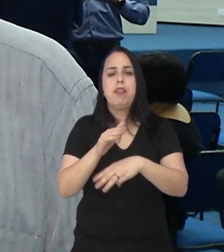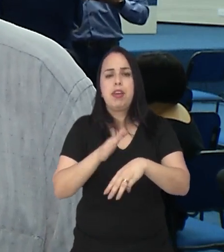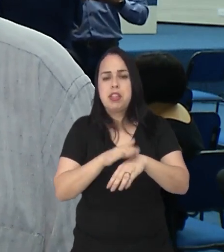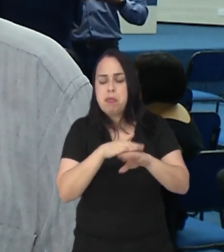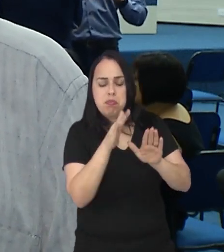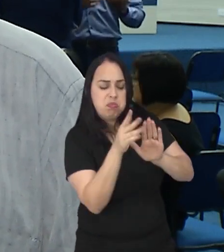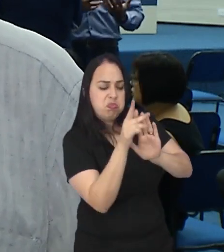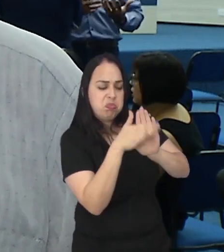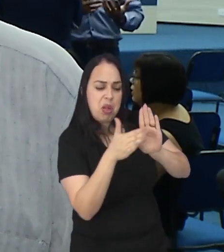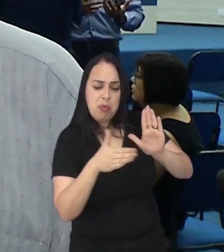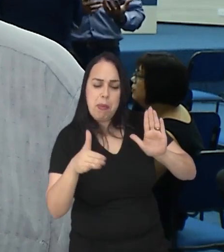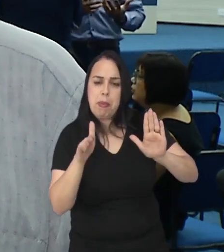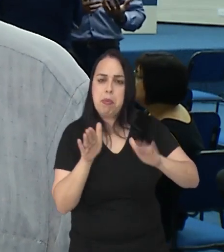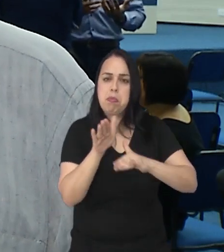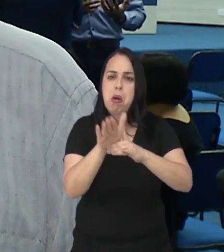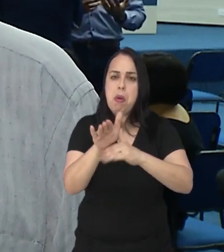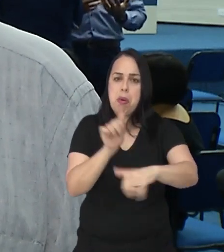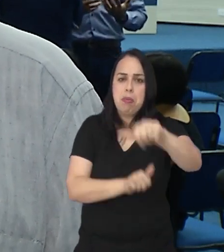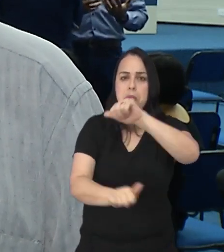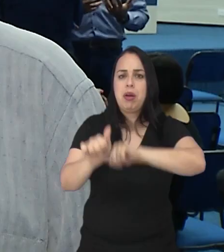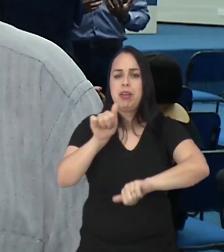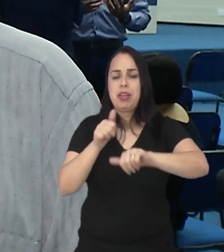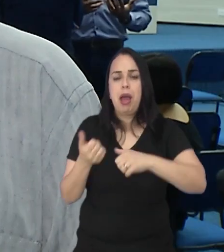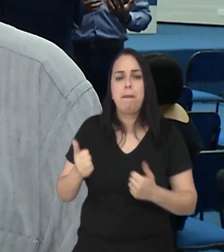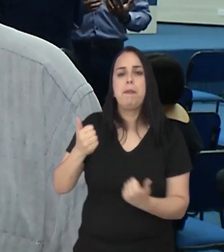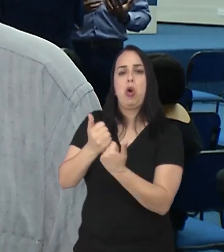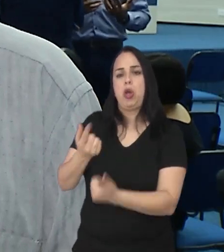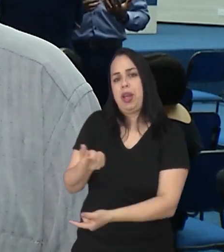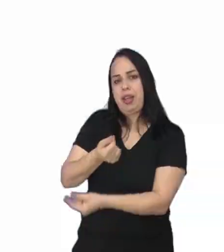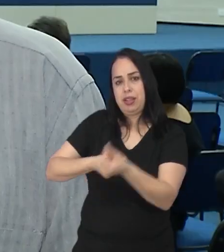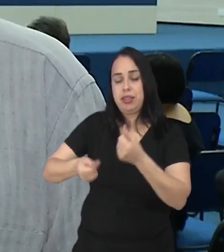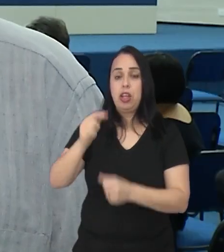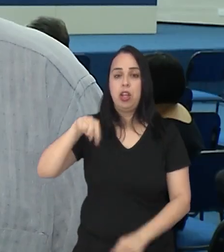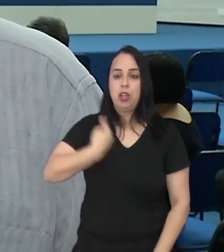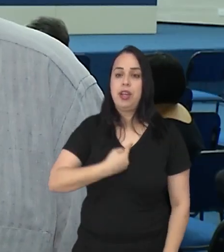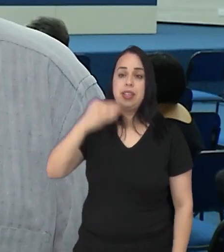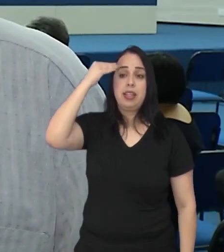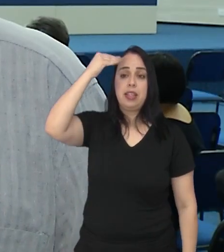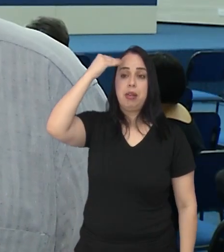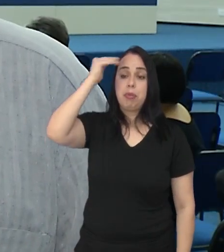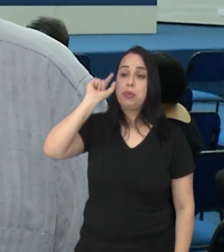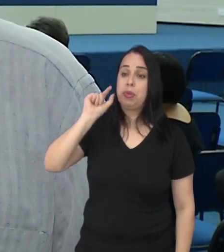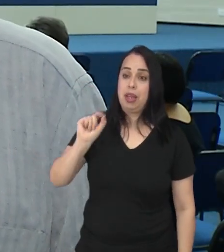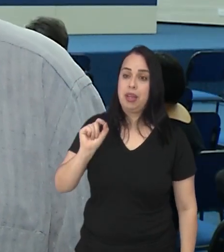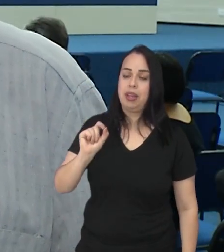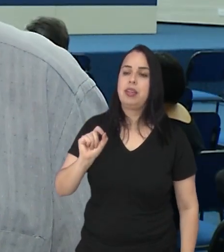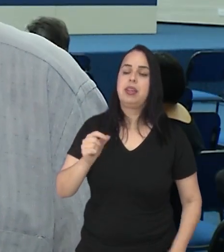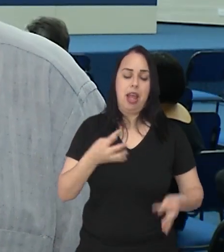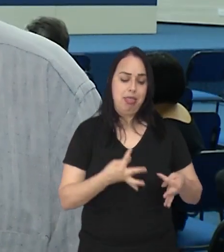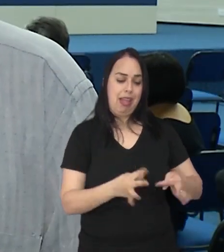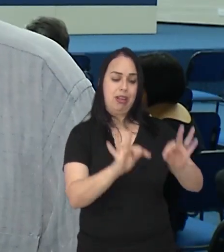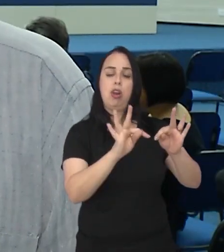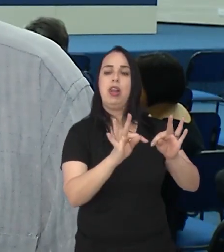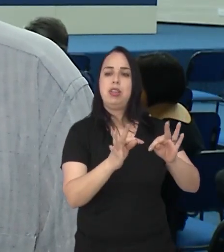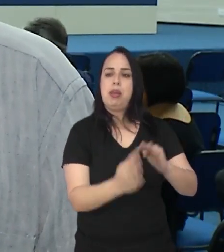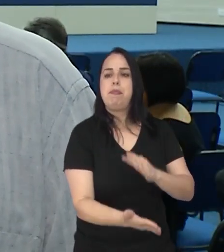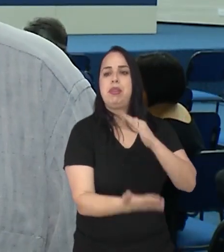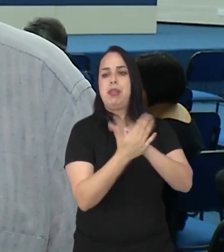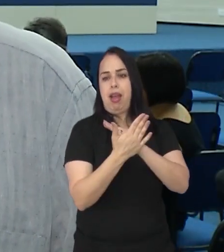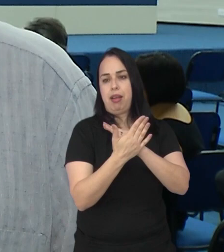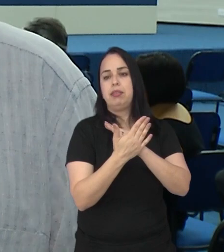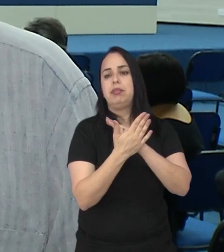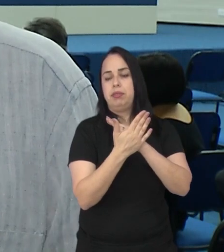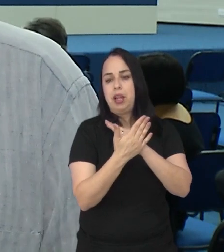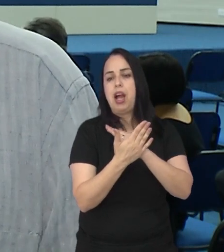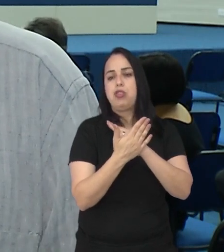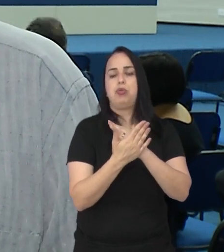IPEM e fazer dele um processo de transformação e apoio ao desenvolvimento econômico. A gente entende que a melhor forma de mudar é através da tecnologia, trazer